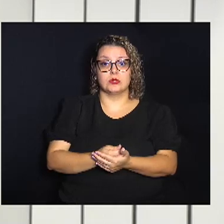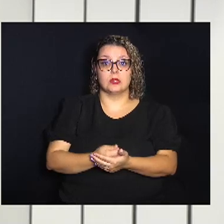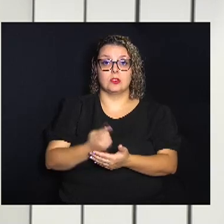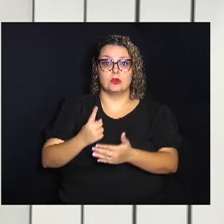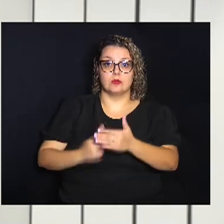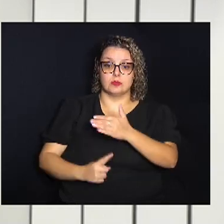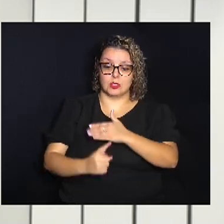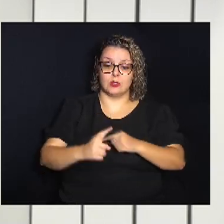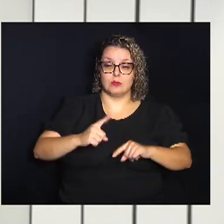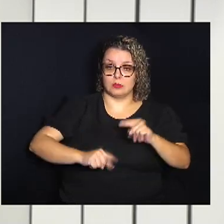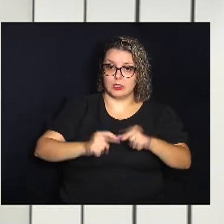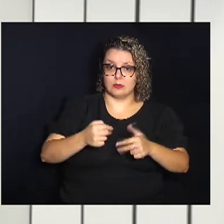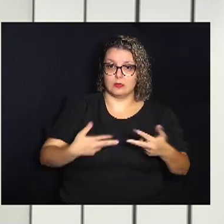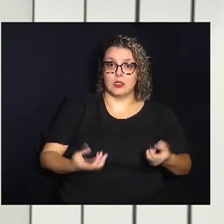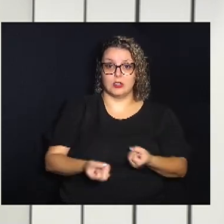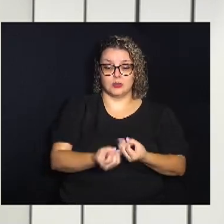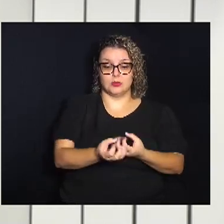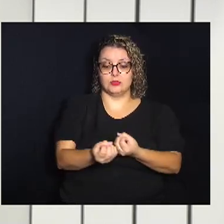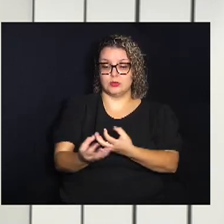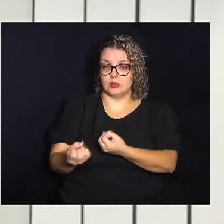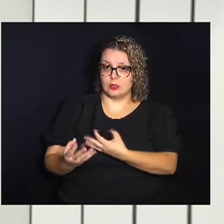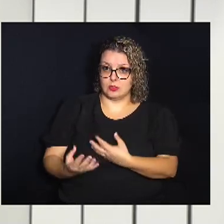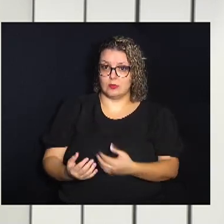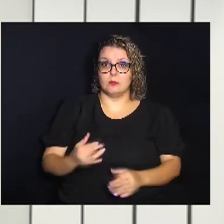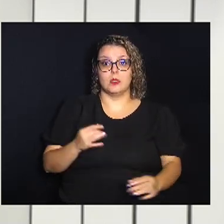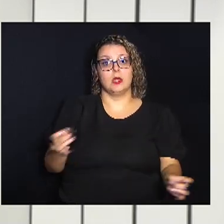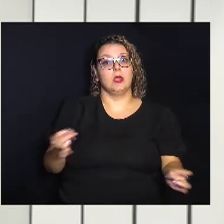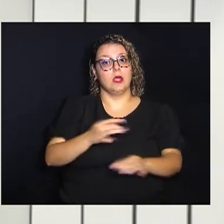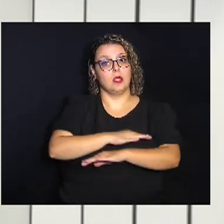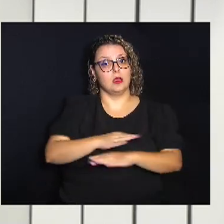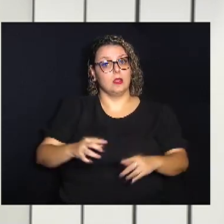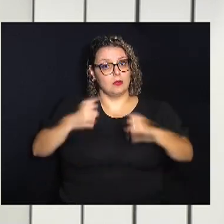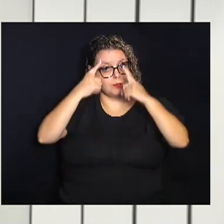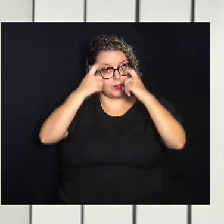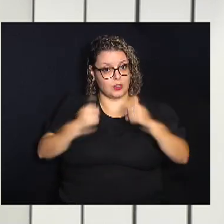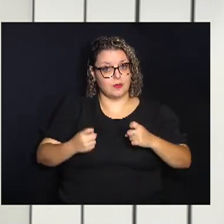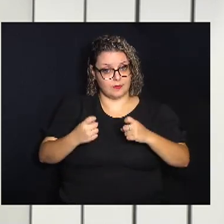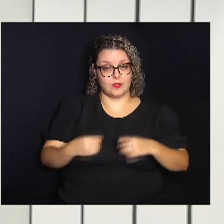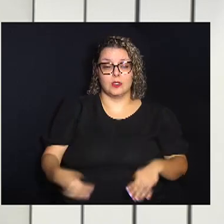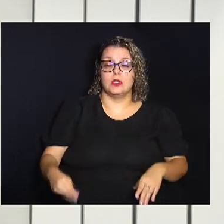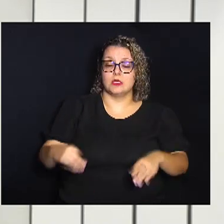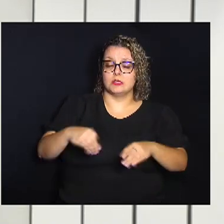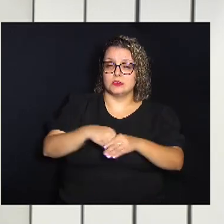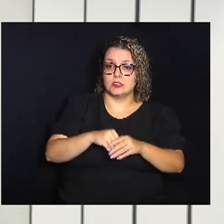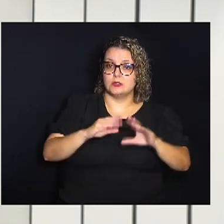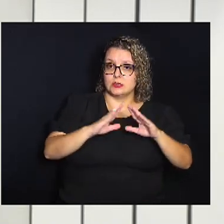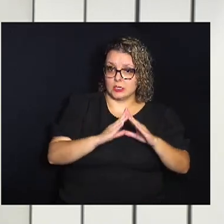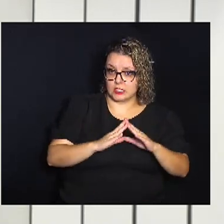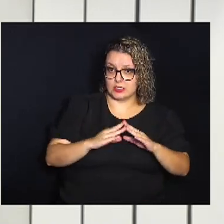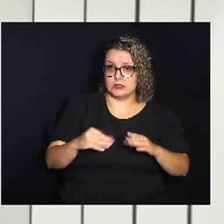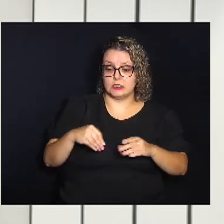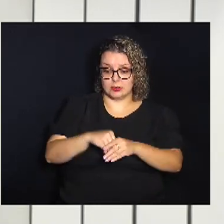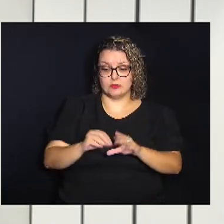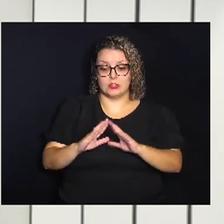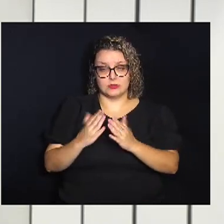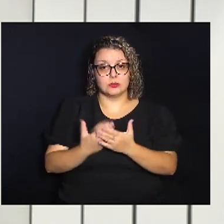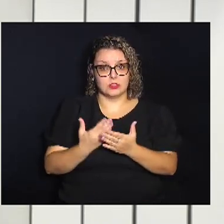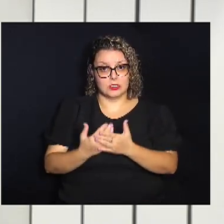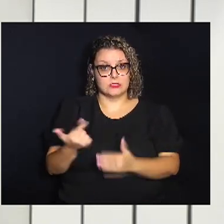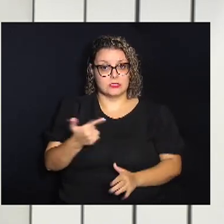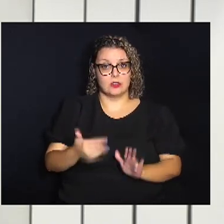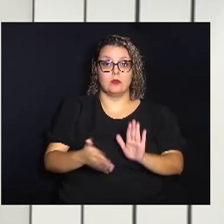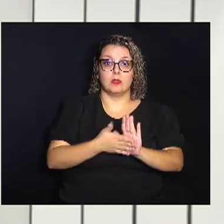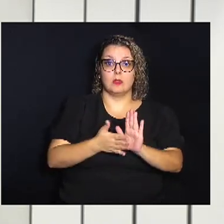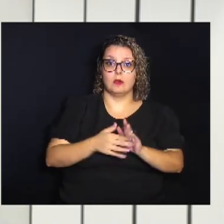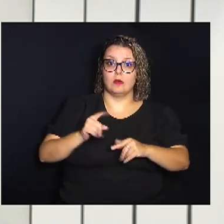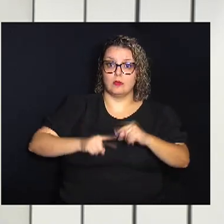material informativo sobre o combate à violência doméstica nas escolas de Campinas. Segundo a proposição, o material